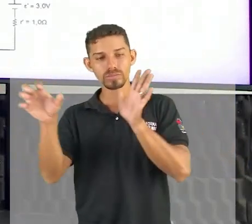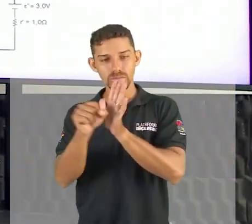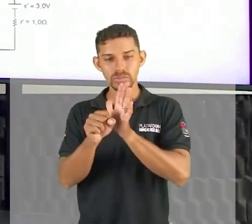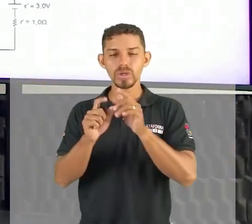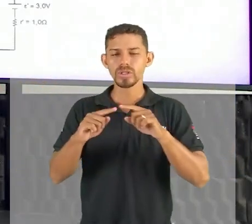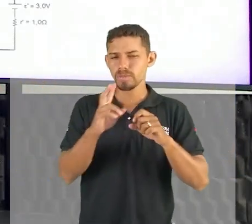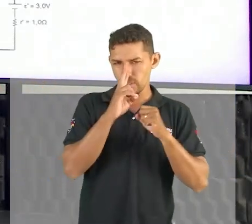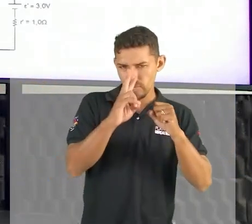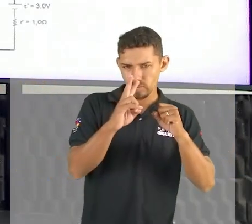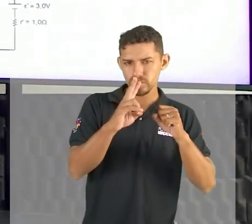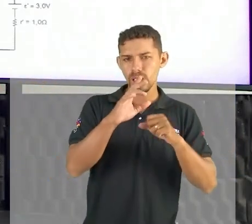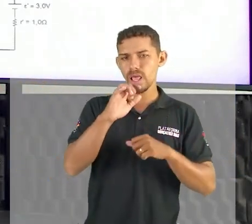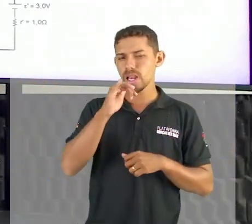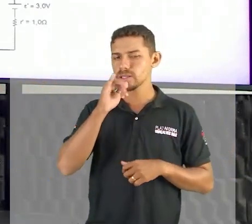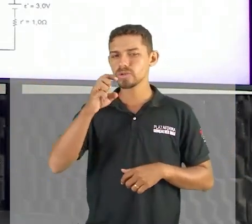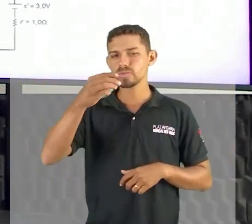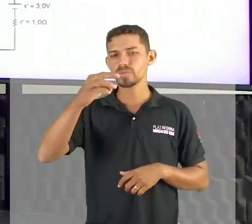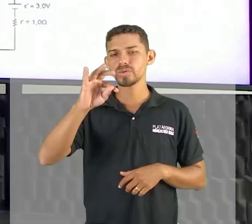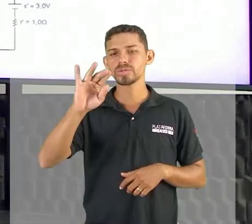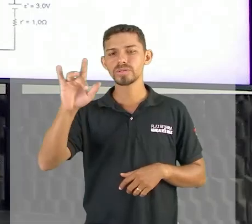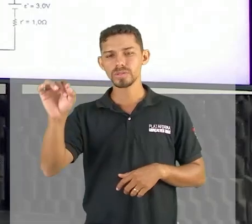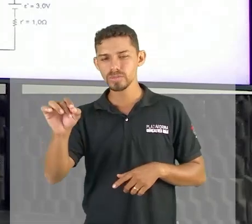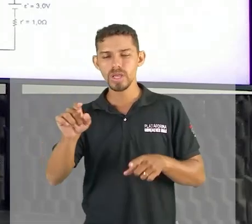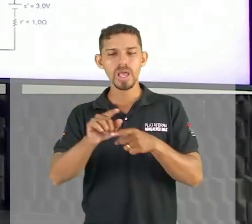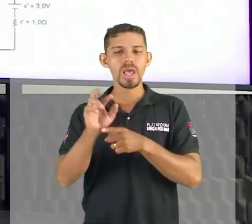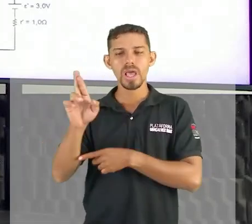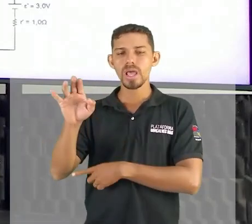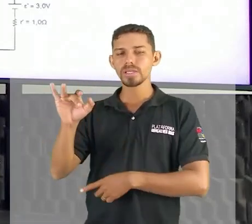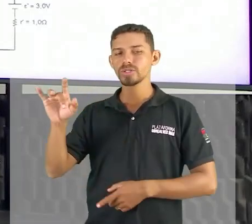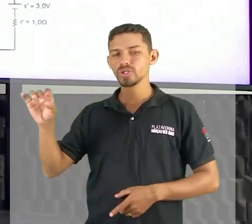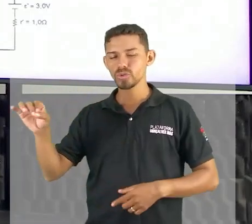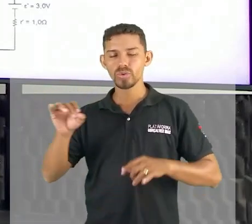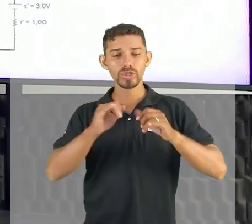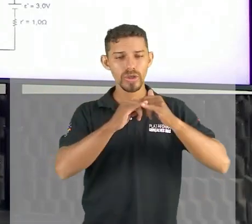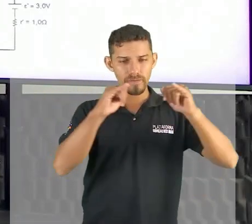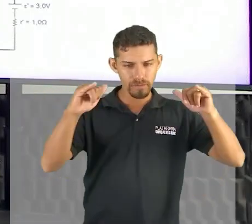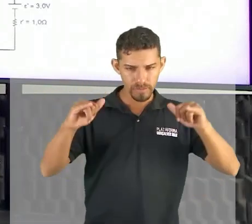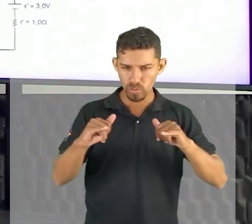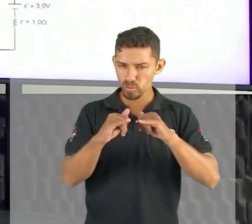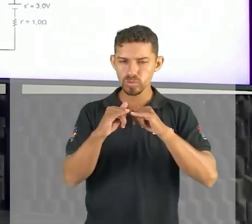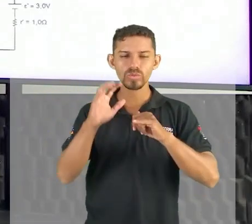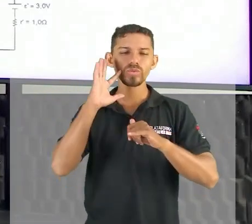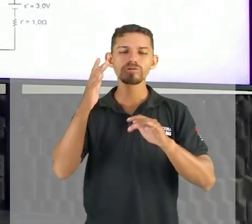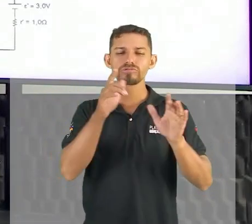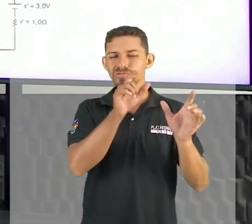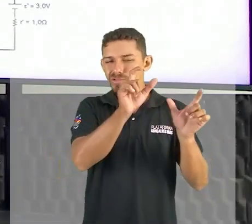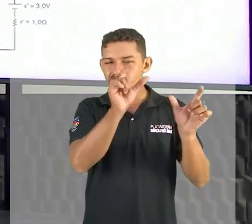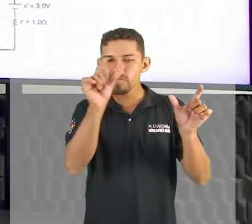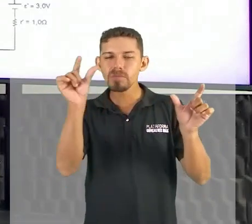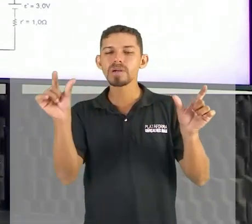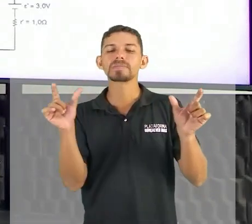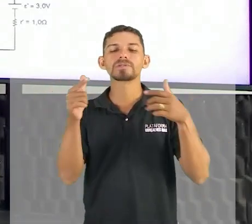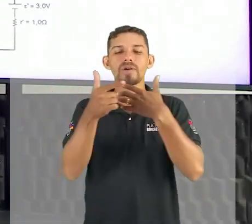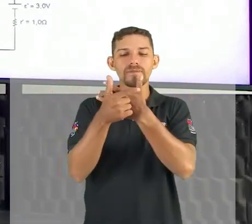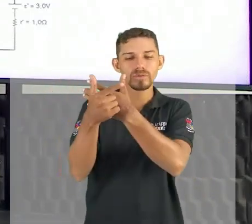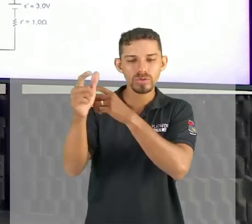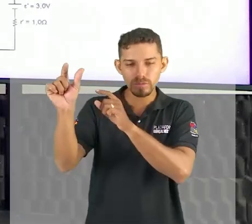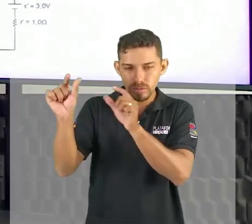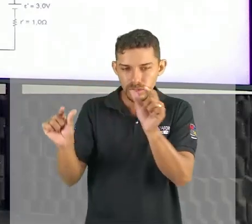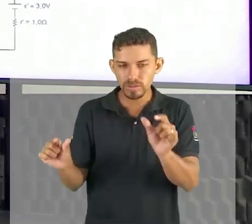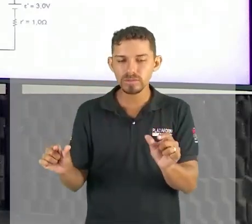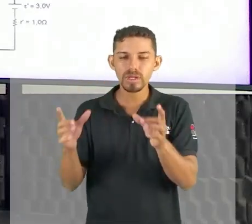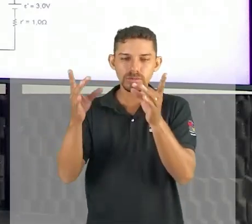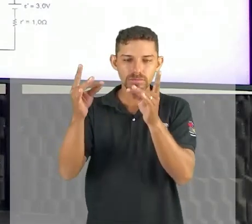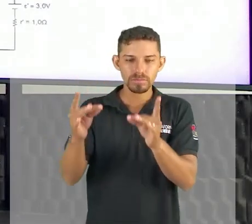forças eletromotrizes resistores e Fios Condutores tendo cada componente sua função e